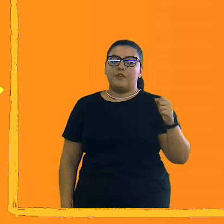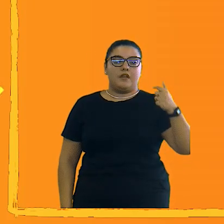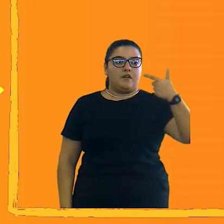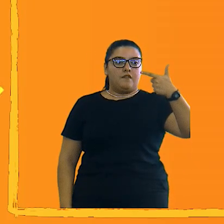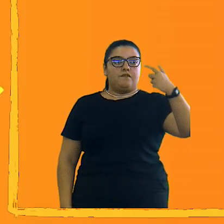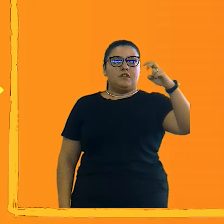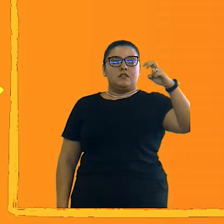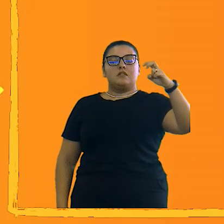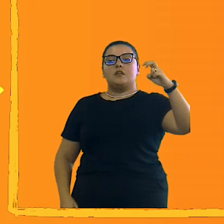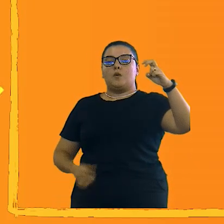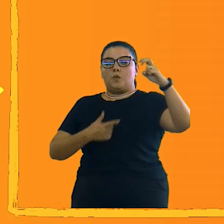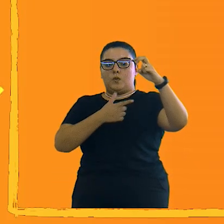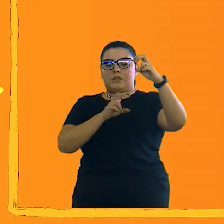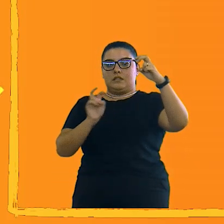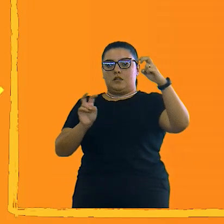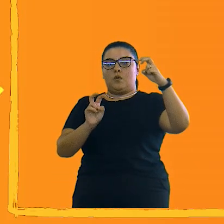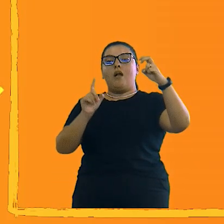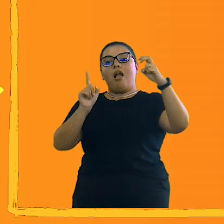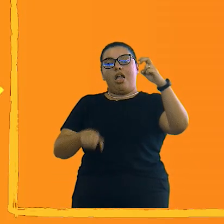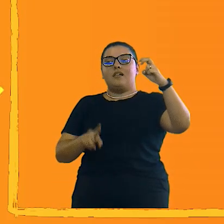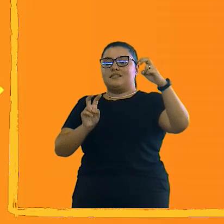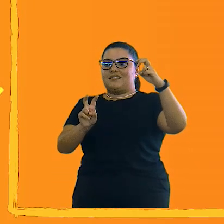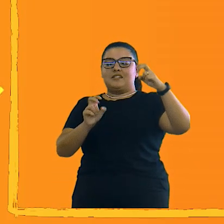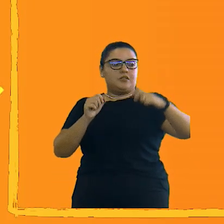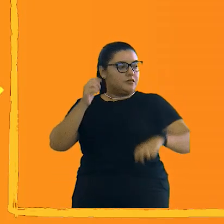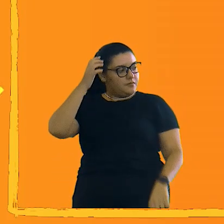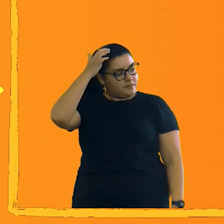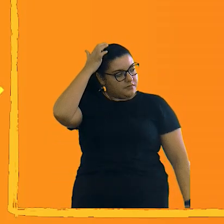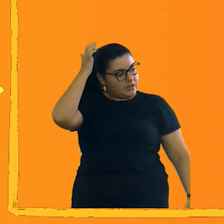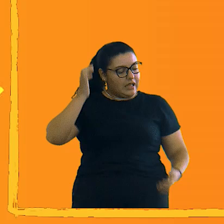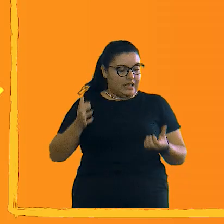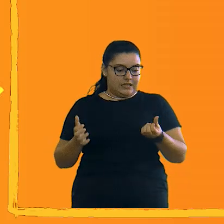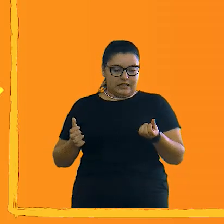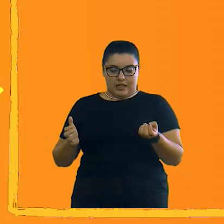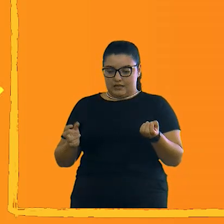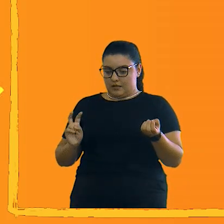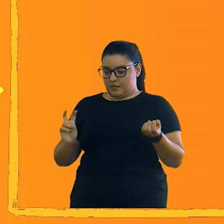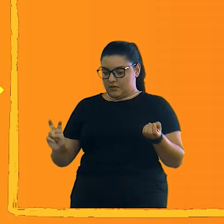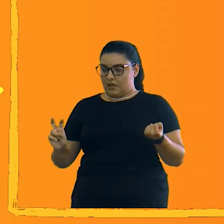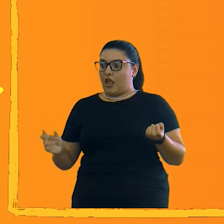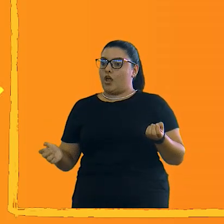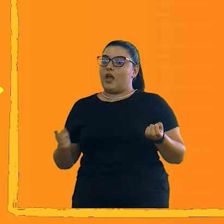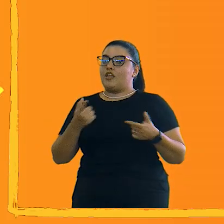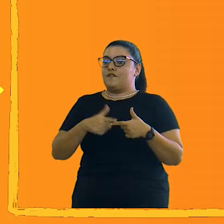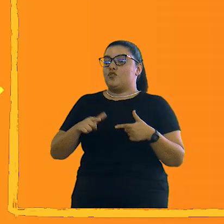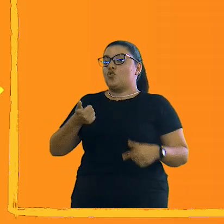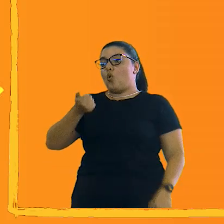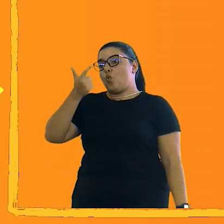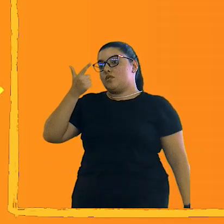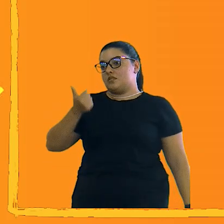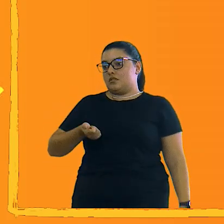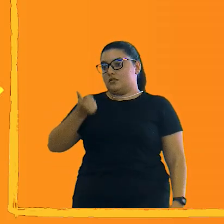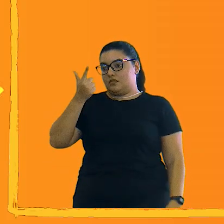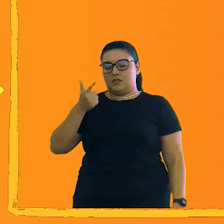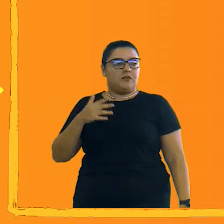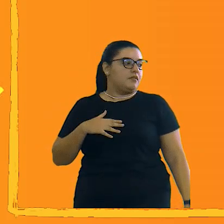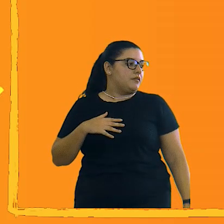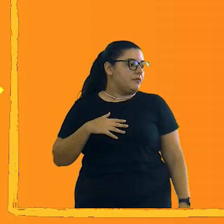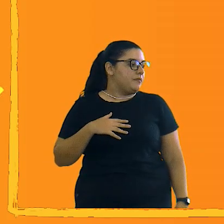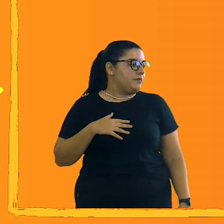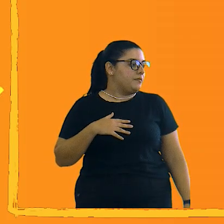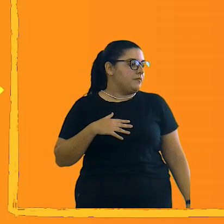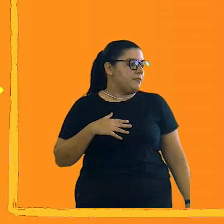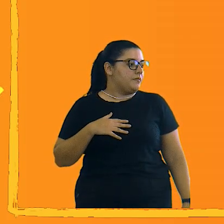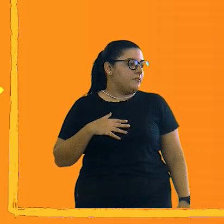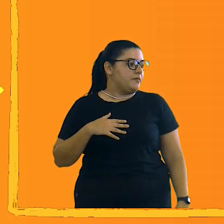25 para 5 cinco Quanto é 60 para 5 12 Então como é que fica minha fração